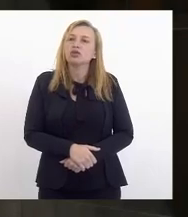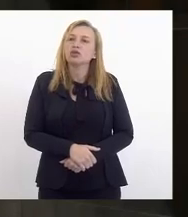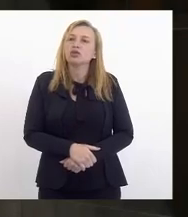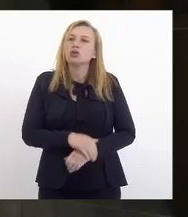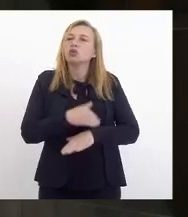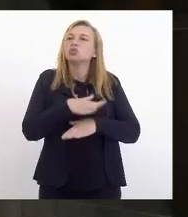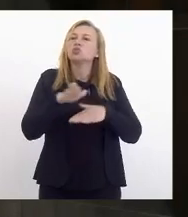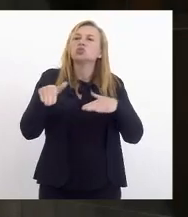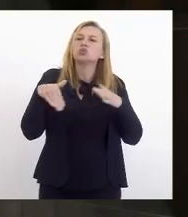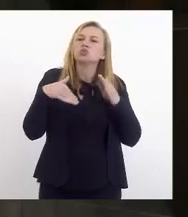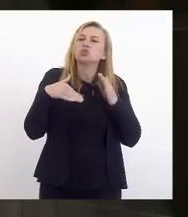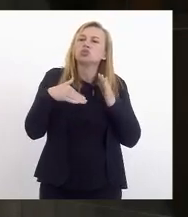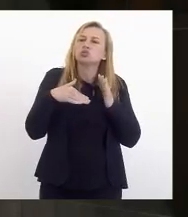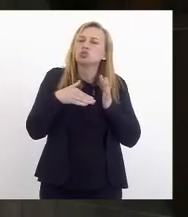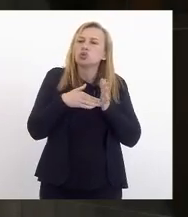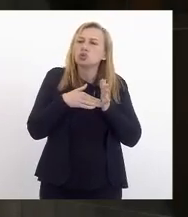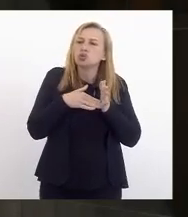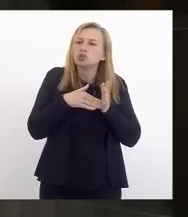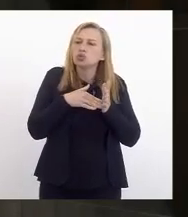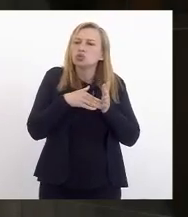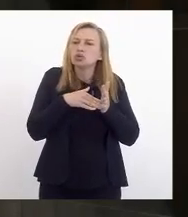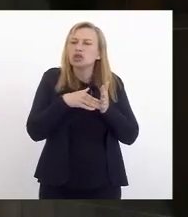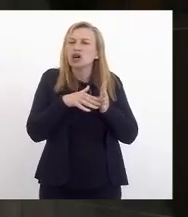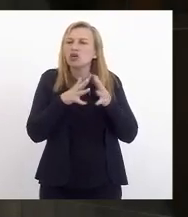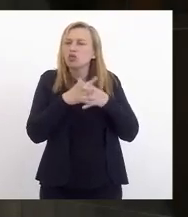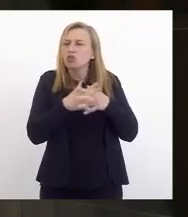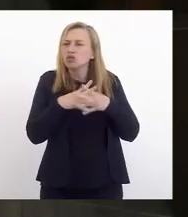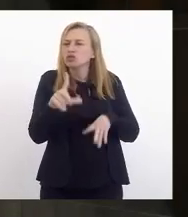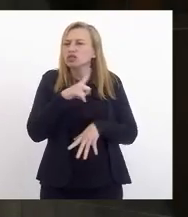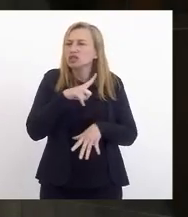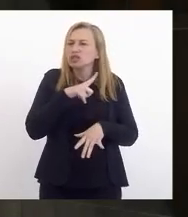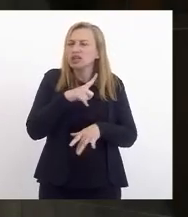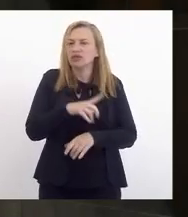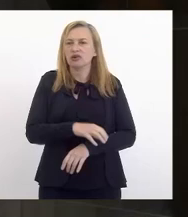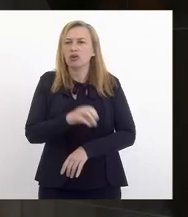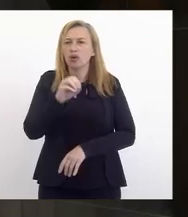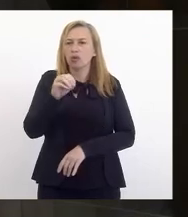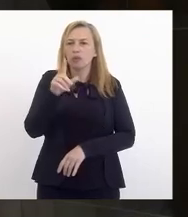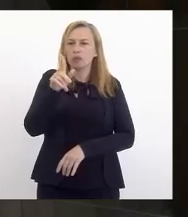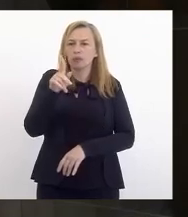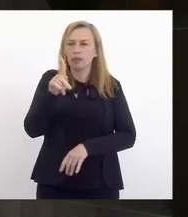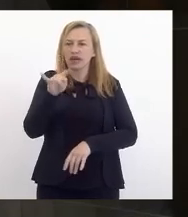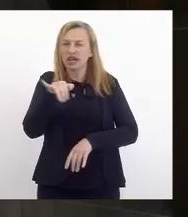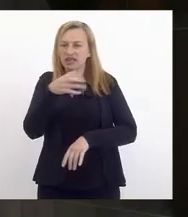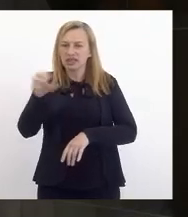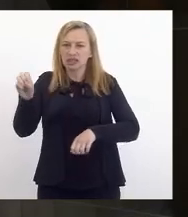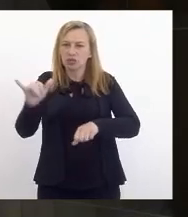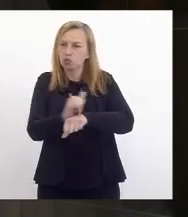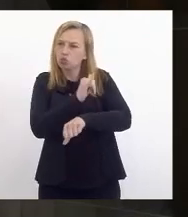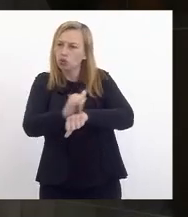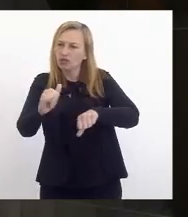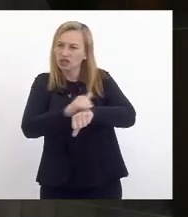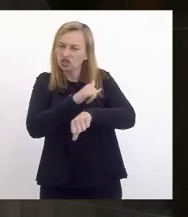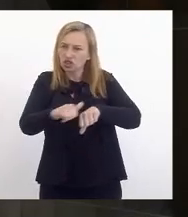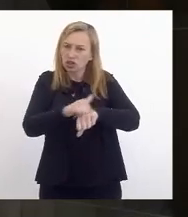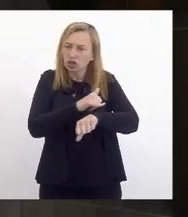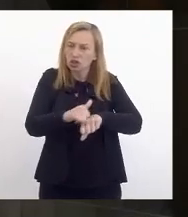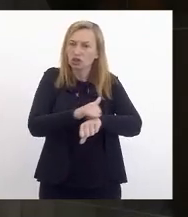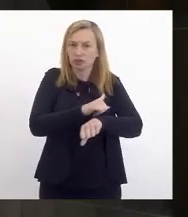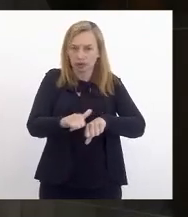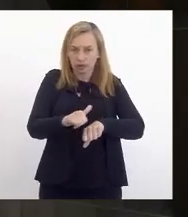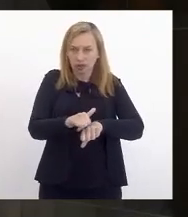todo um desmonte que houve da Operação Lava Jato, que